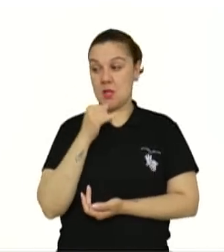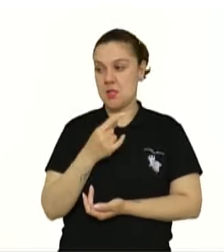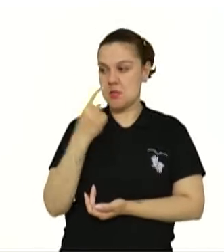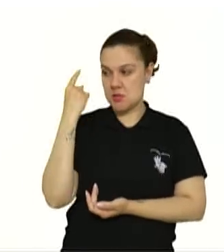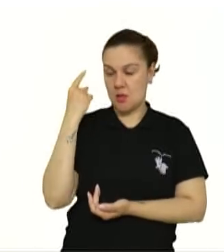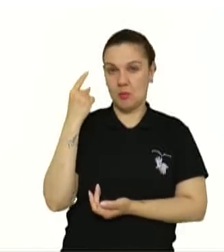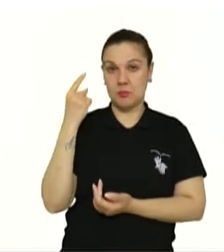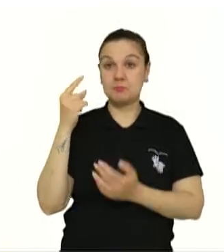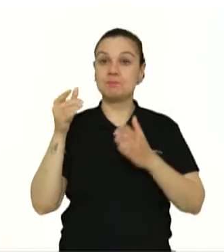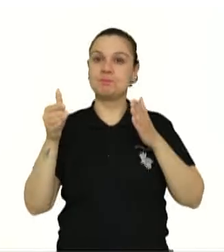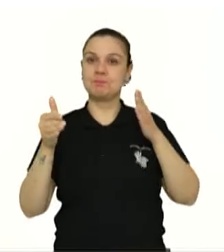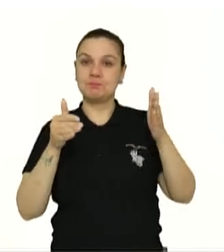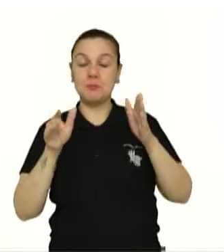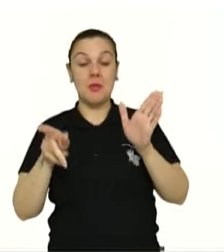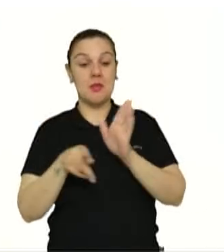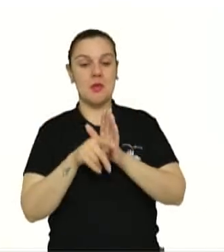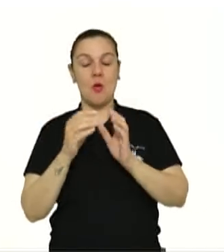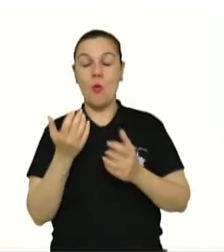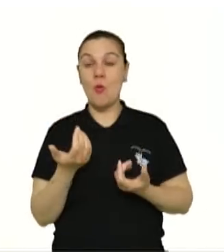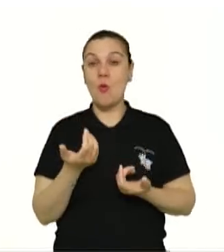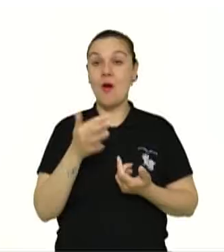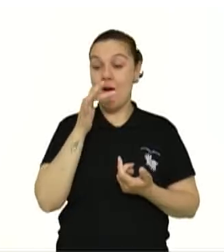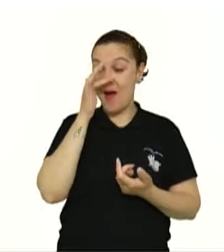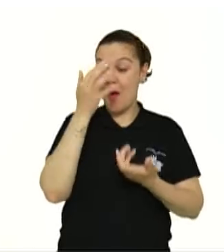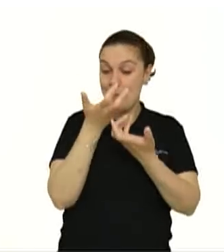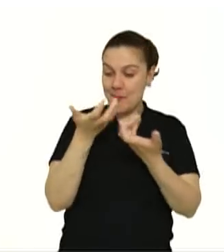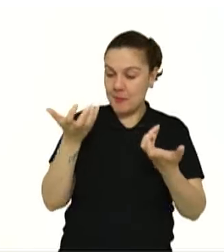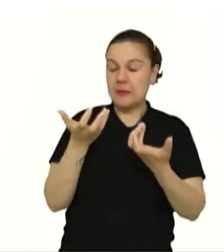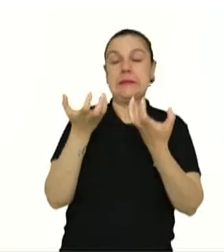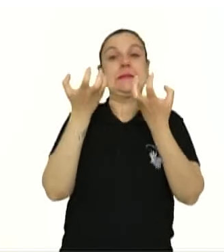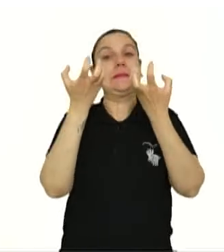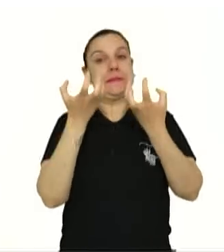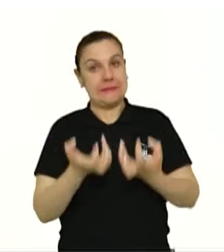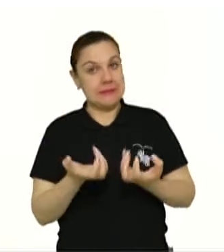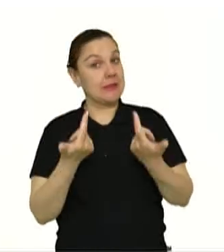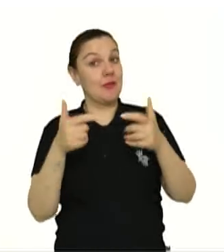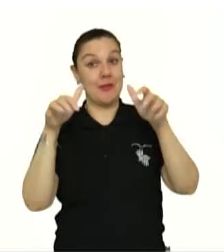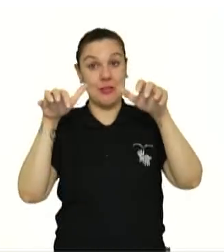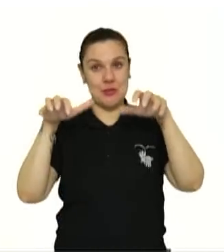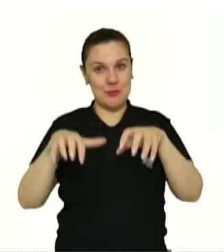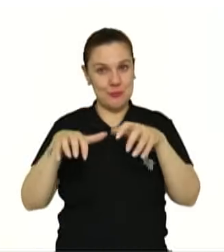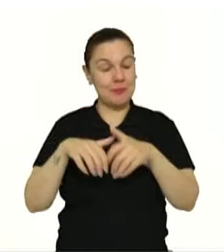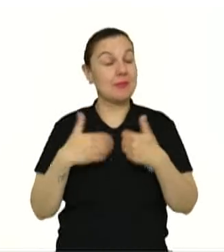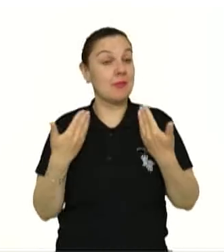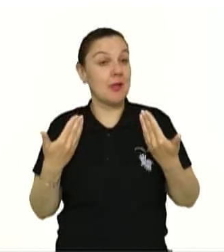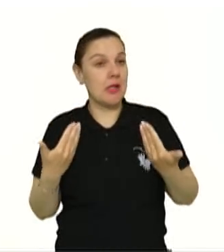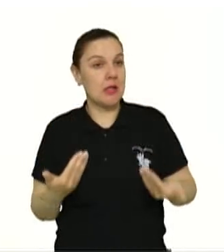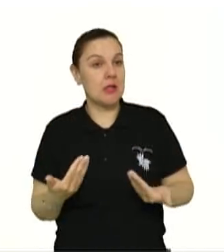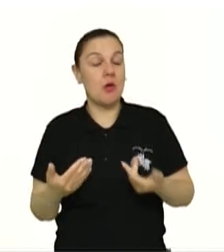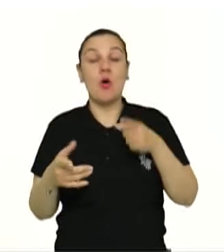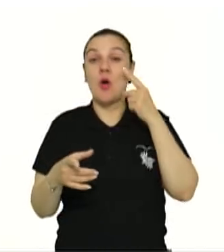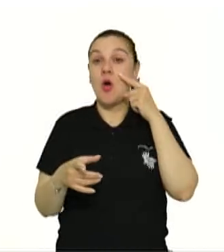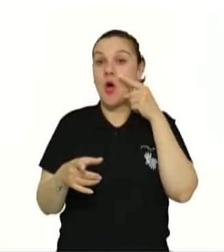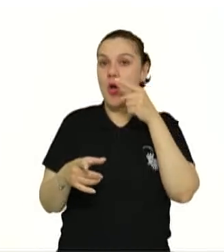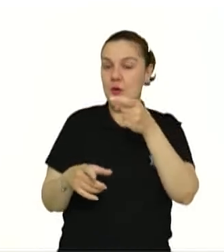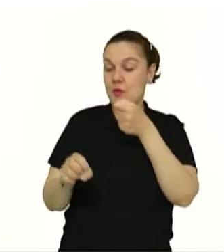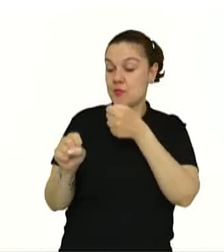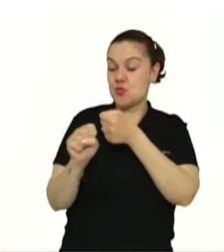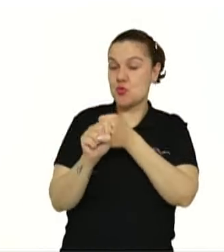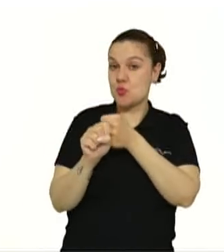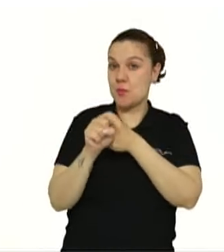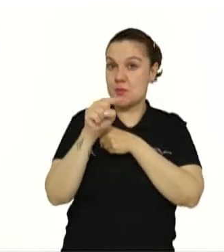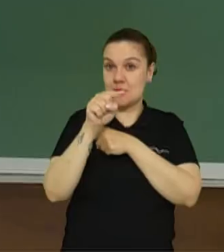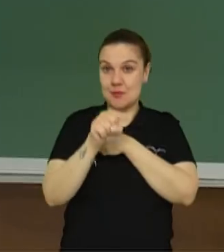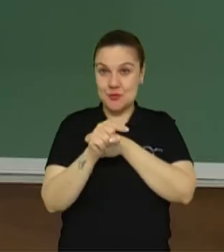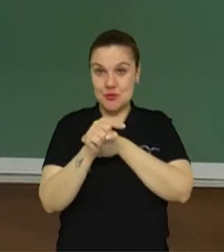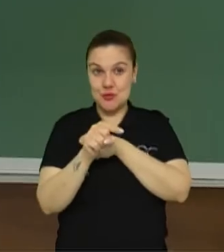A previsão é que a primavera será muito seca. Então, repare aqui, ó, os substantivos previsão, olha aqui,